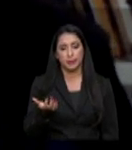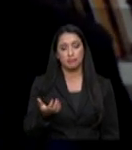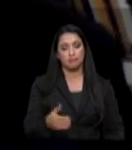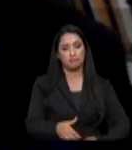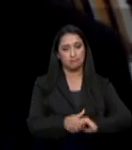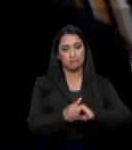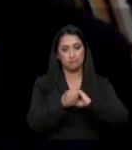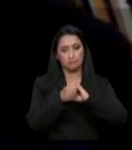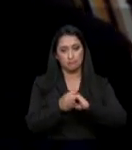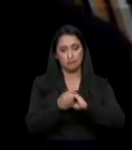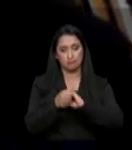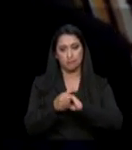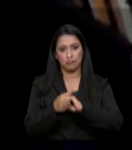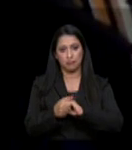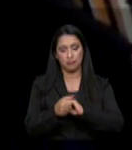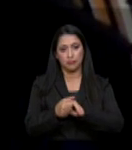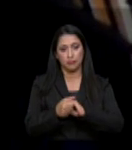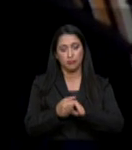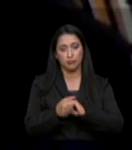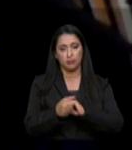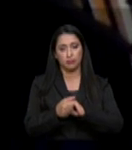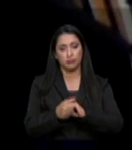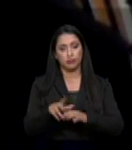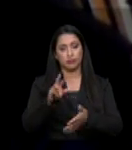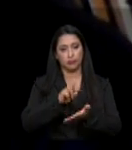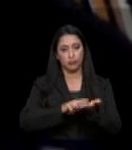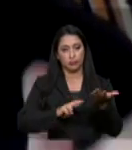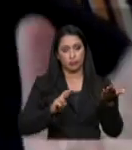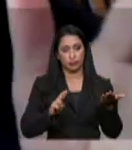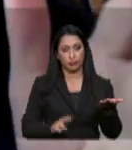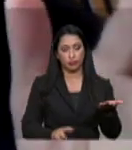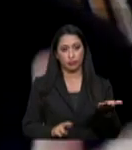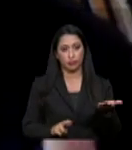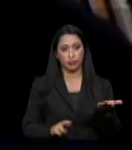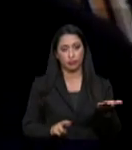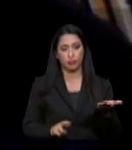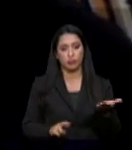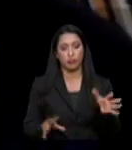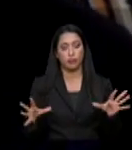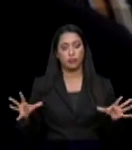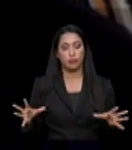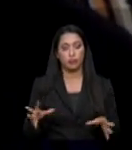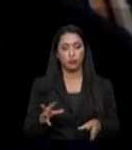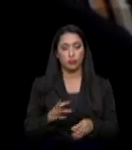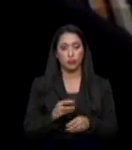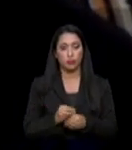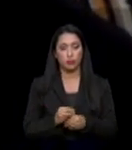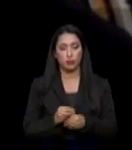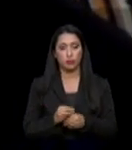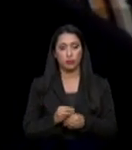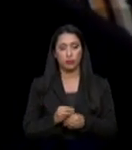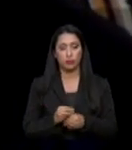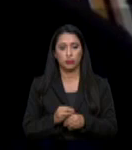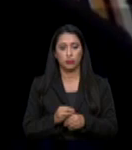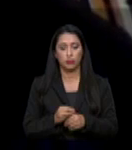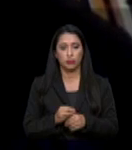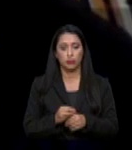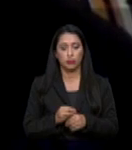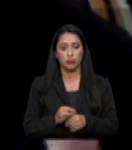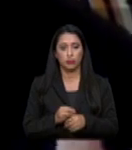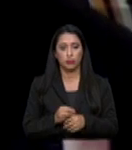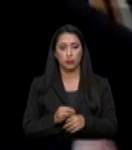a cumprimentar o eminente relator e concluir no sentido